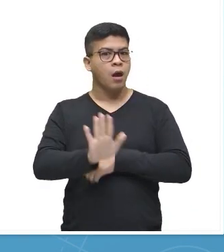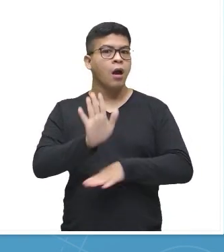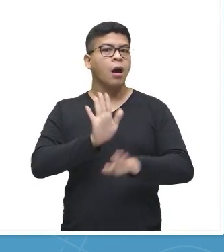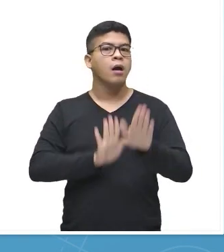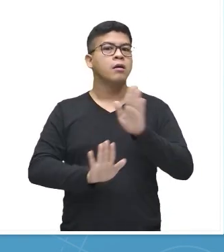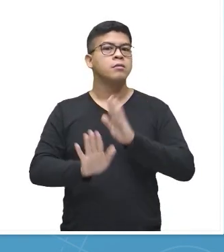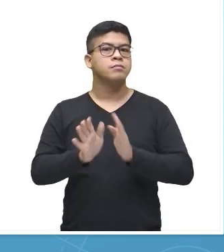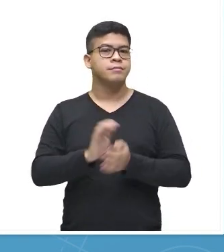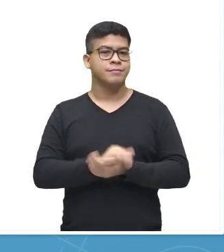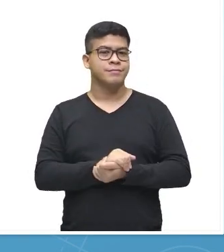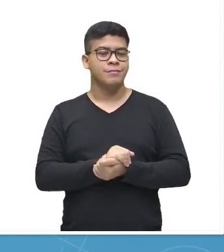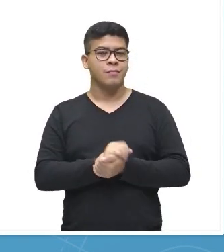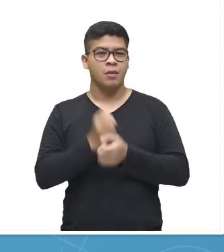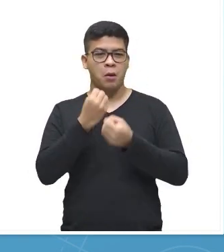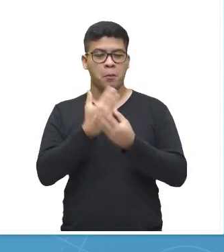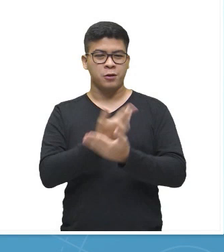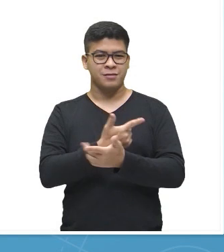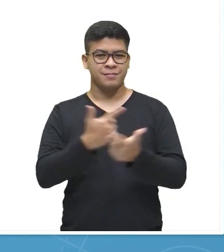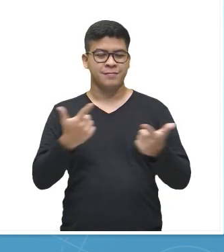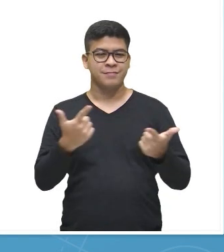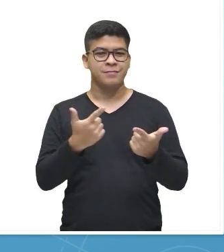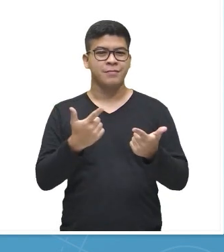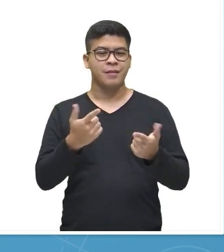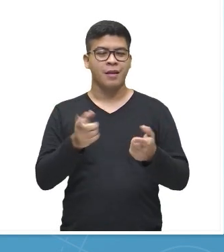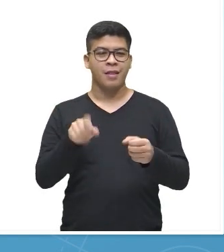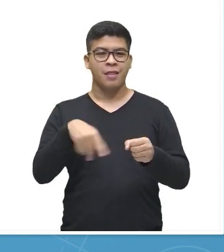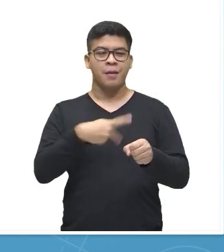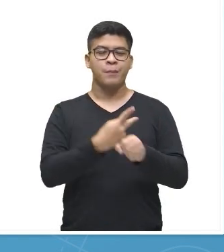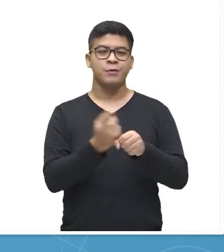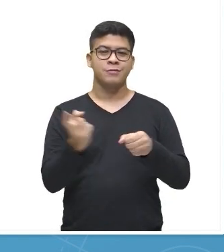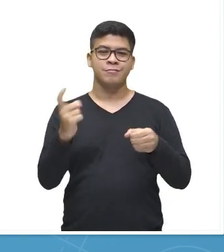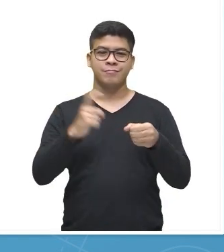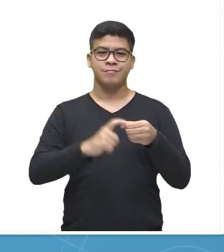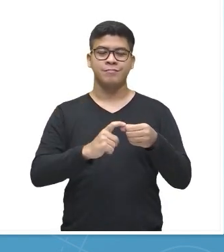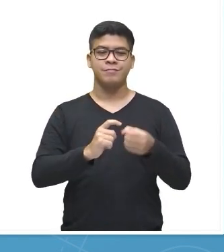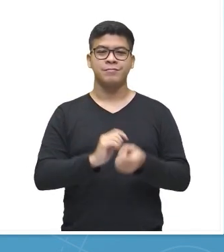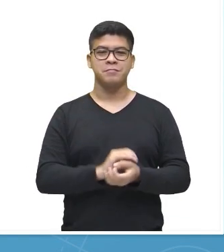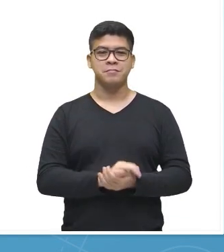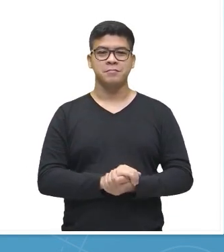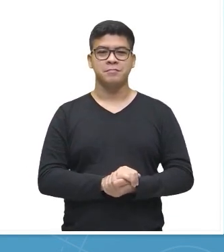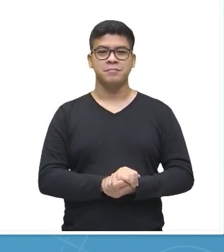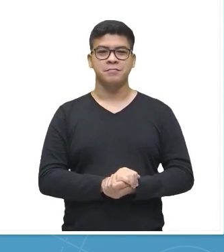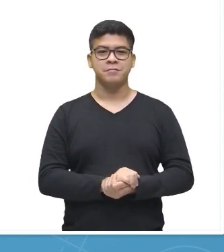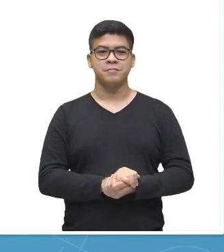politicidade. Bom trabalho, analisem bem e daqui a pouco nós voltamos.